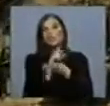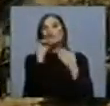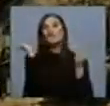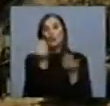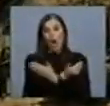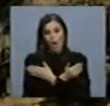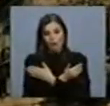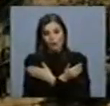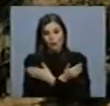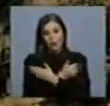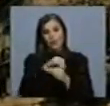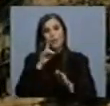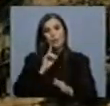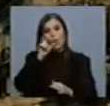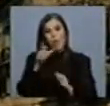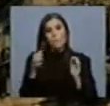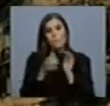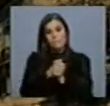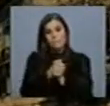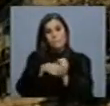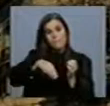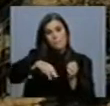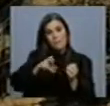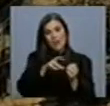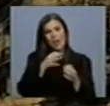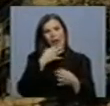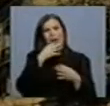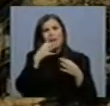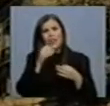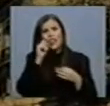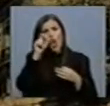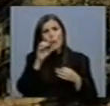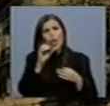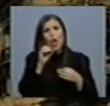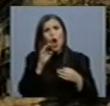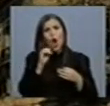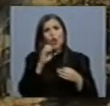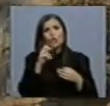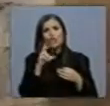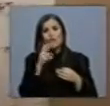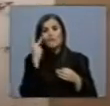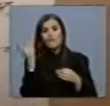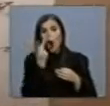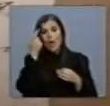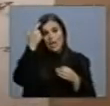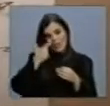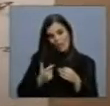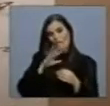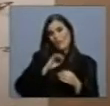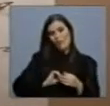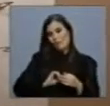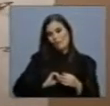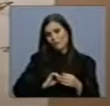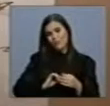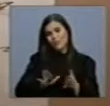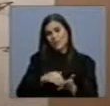morte. Mas Maria acredita inabalavelmente que Óscar está vivo. Eu, meu querido filho, tenho tido